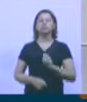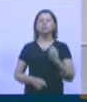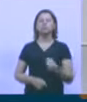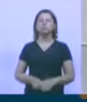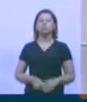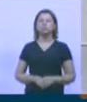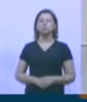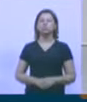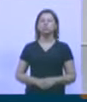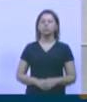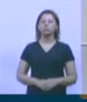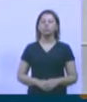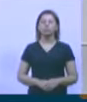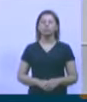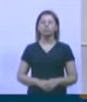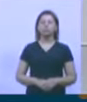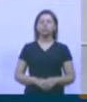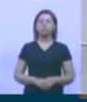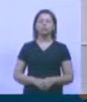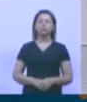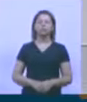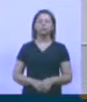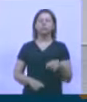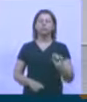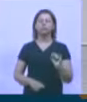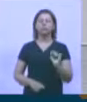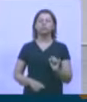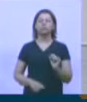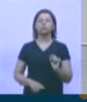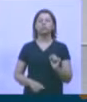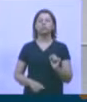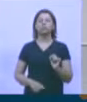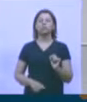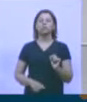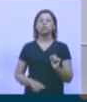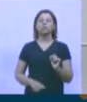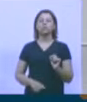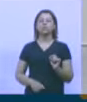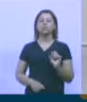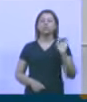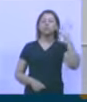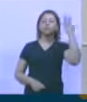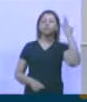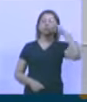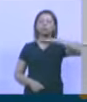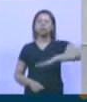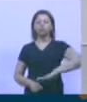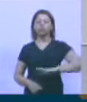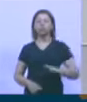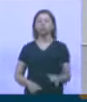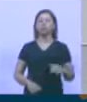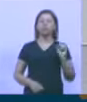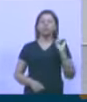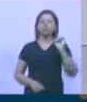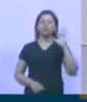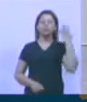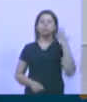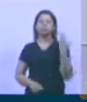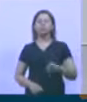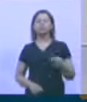been very damaging and hurting, que elas nos causam mal, nos causam